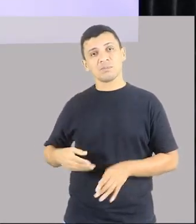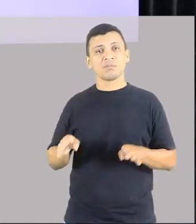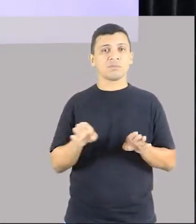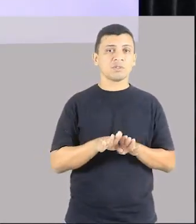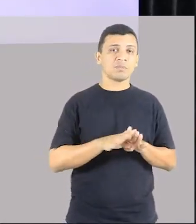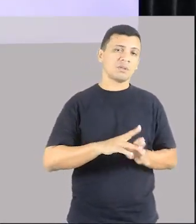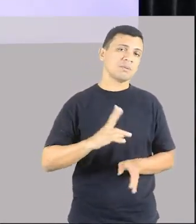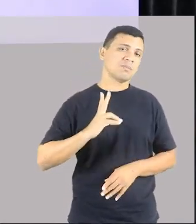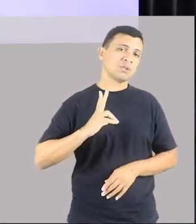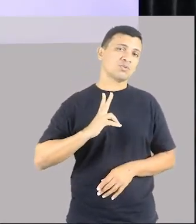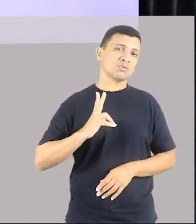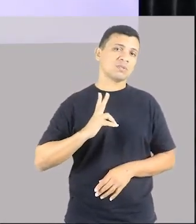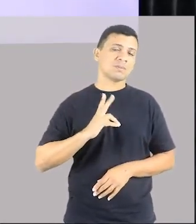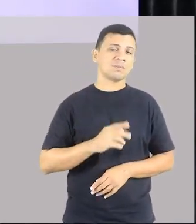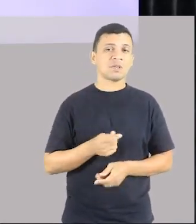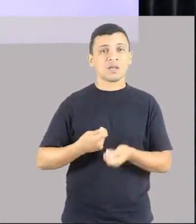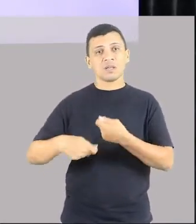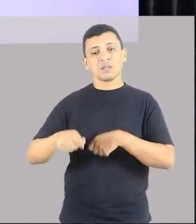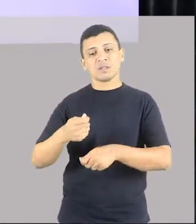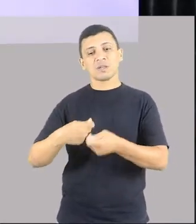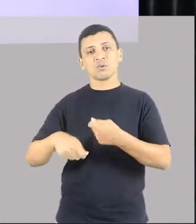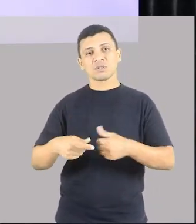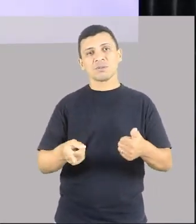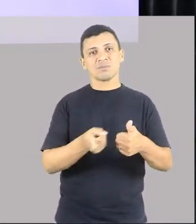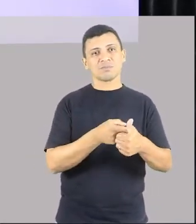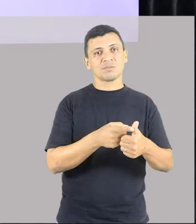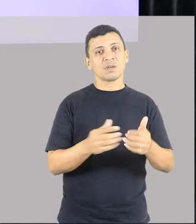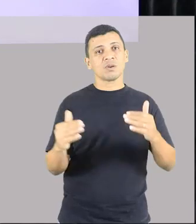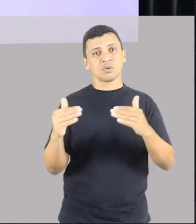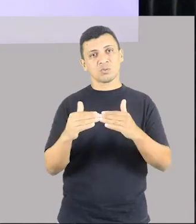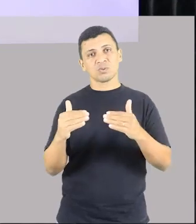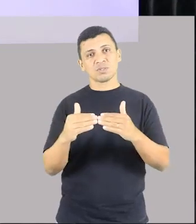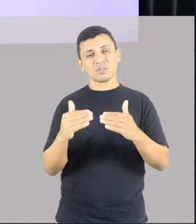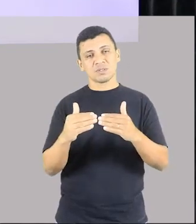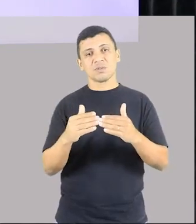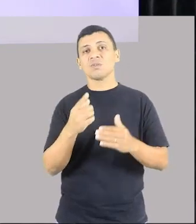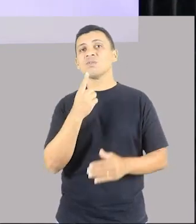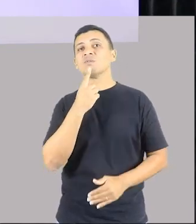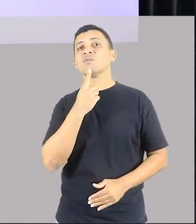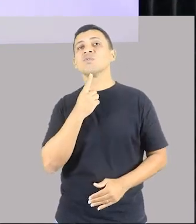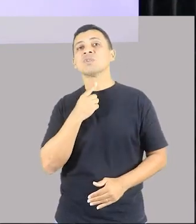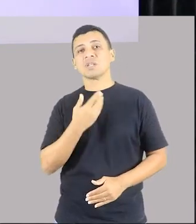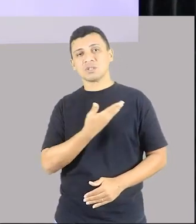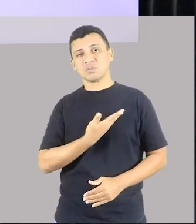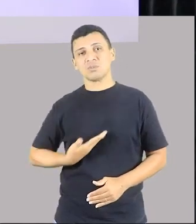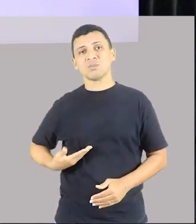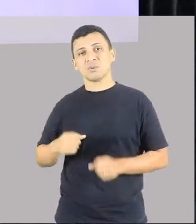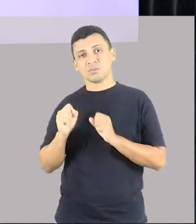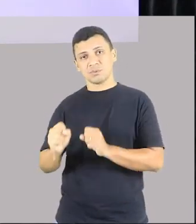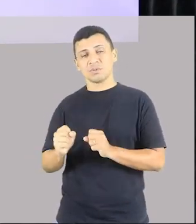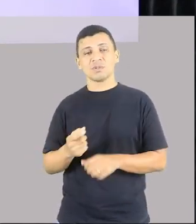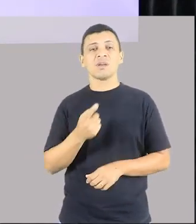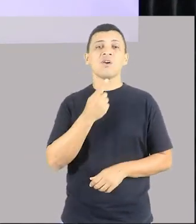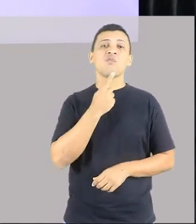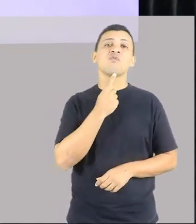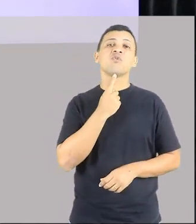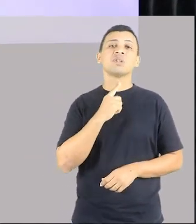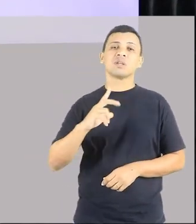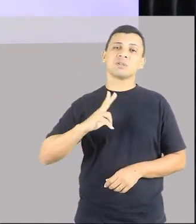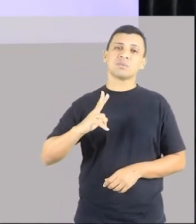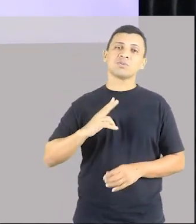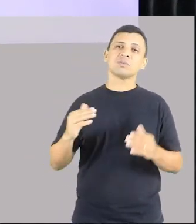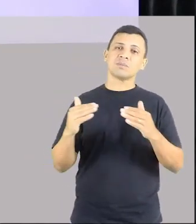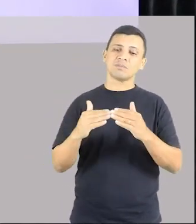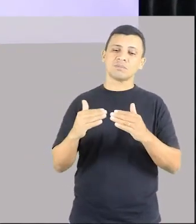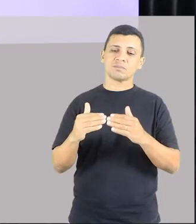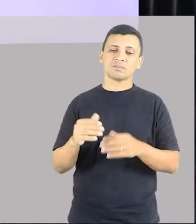particular. Ato negocial, portanto, coincide a vontade do poder público e a vontade do particular.